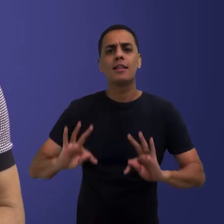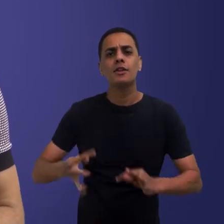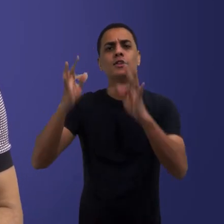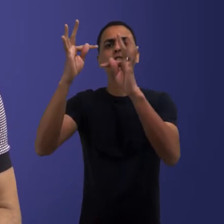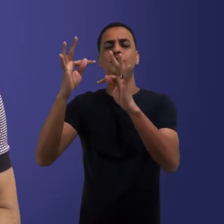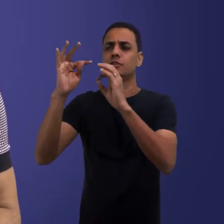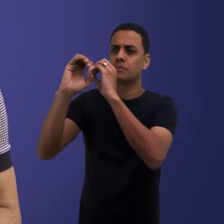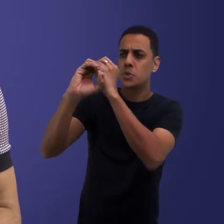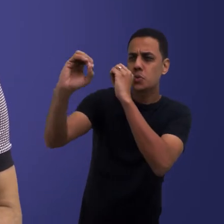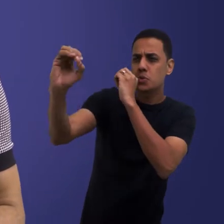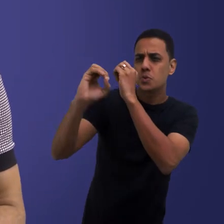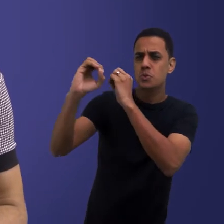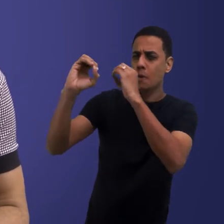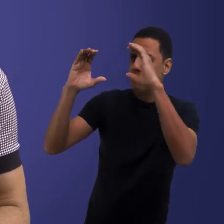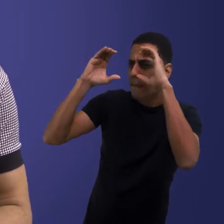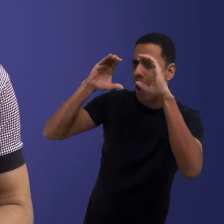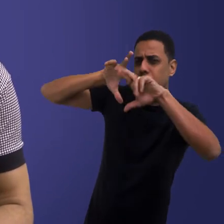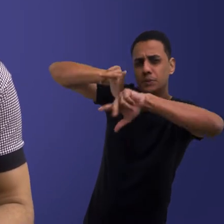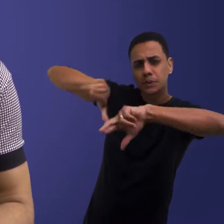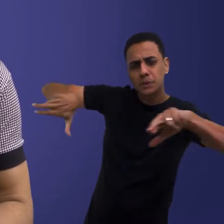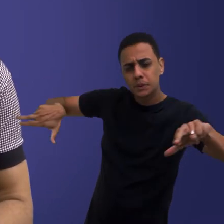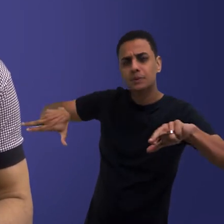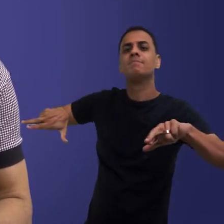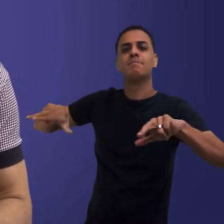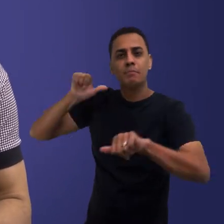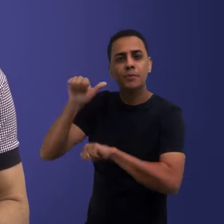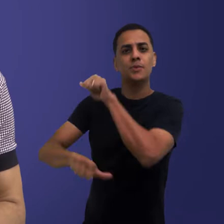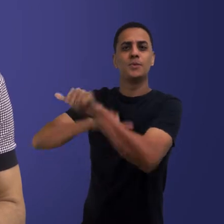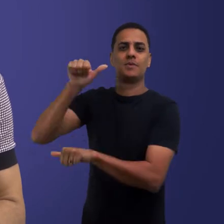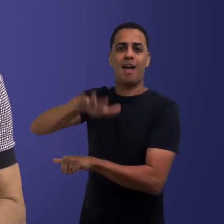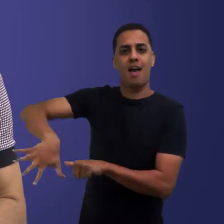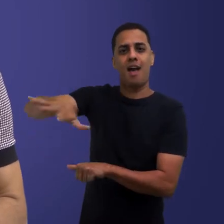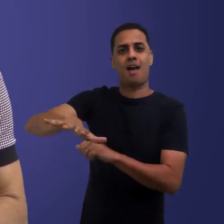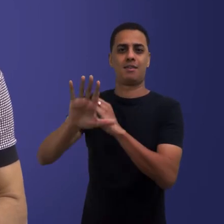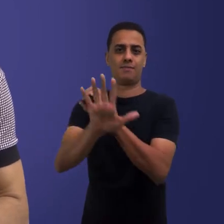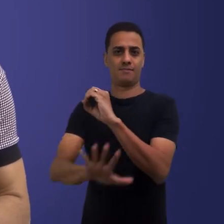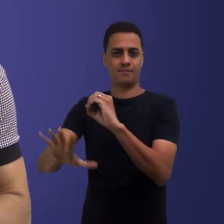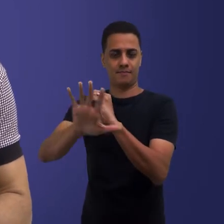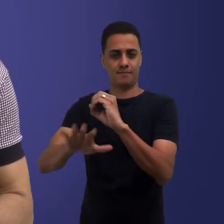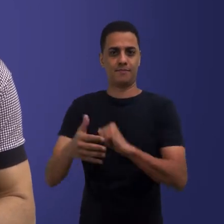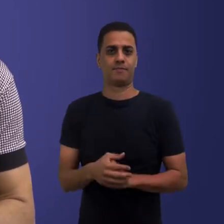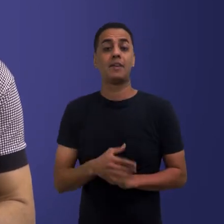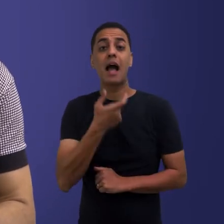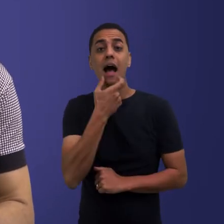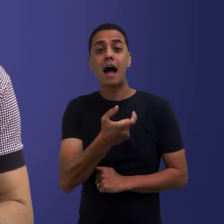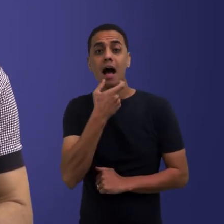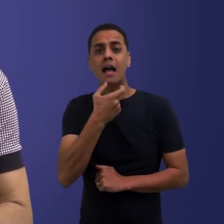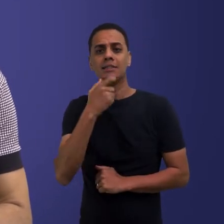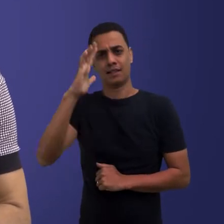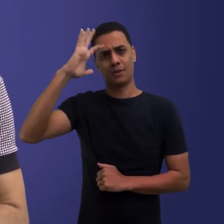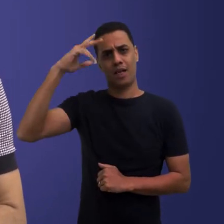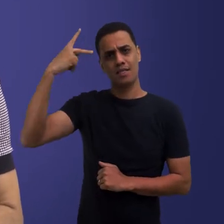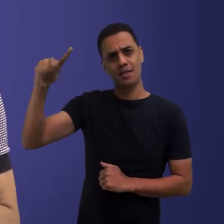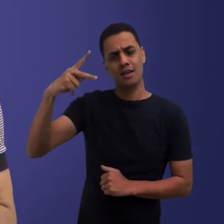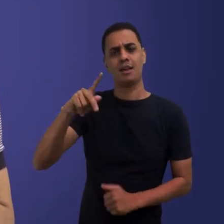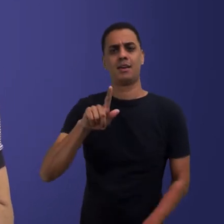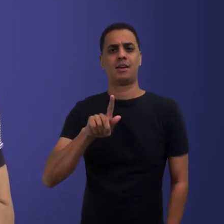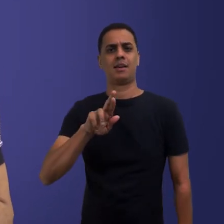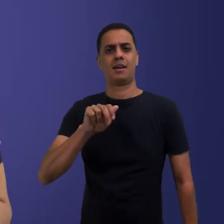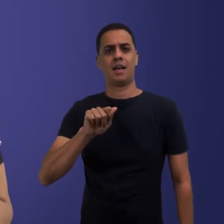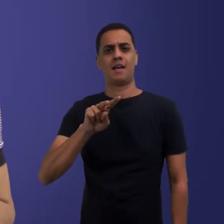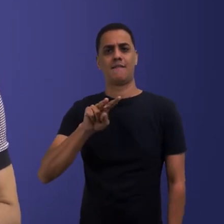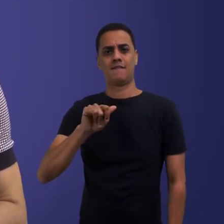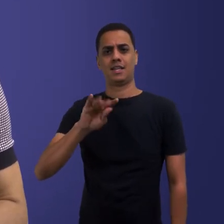telescópios e instrumentos que alteram completamente a história da astronomia. As ideias de Albert Einstein sobre a